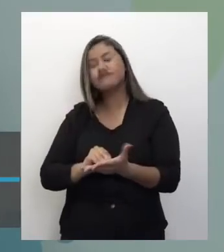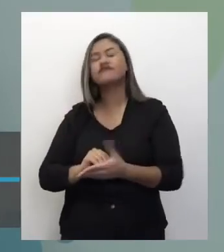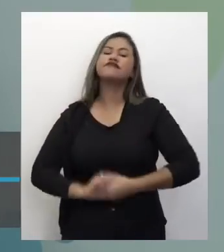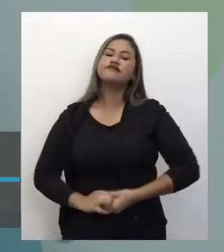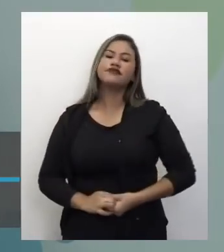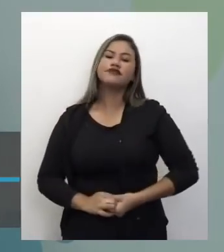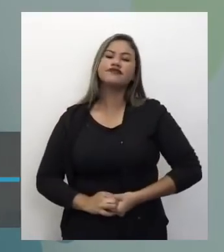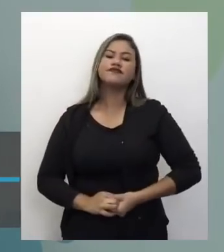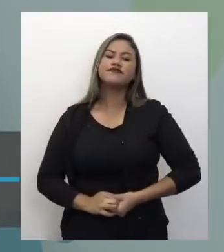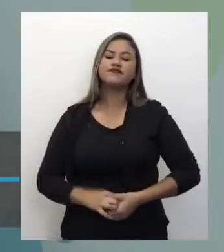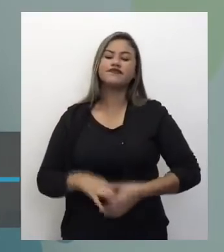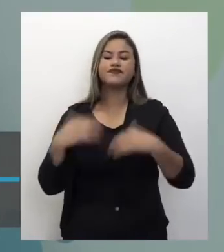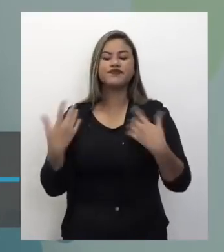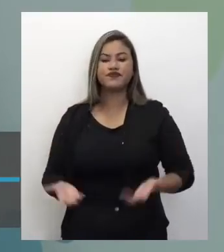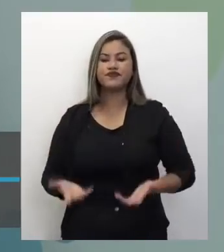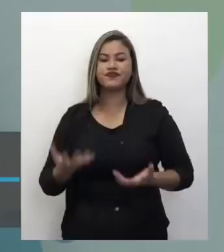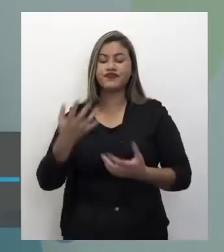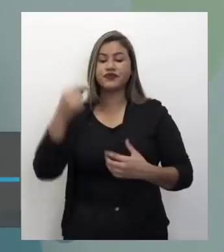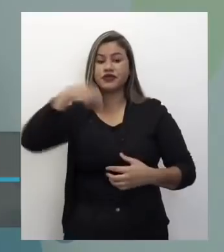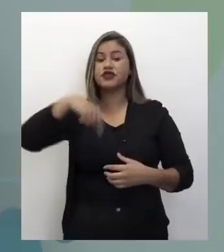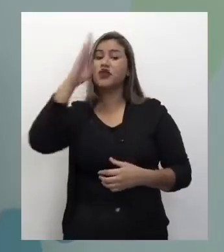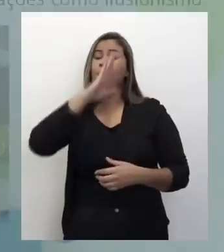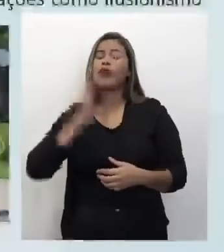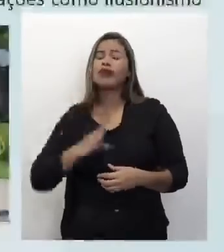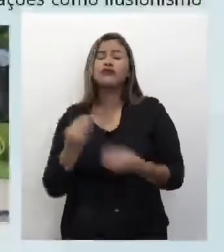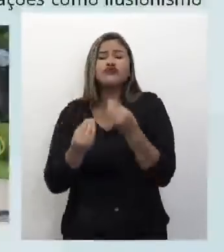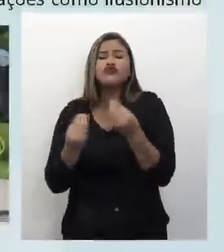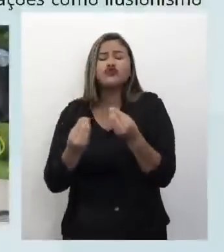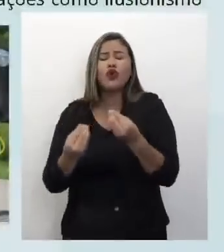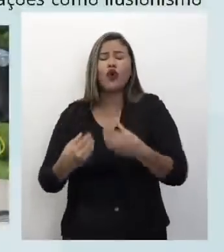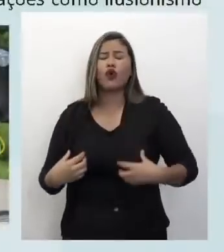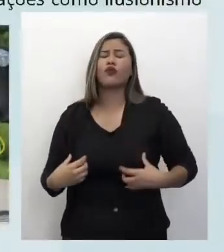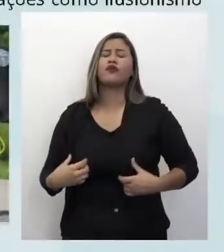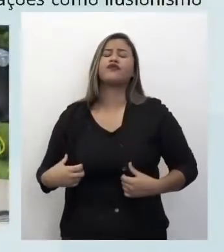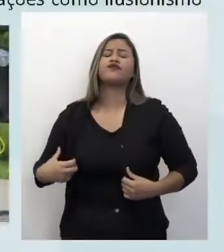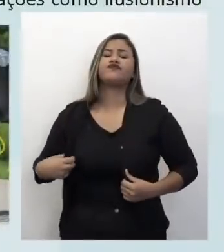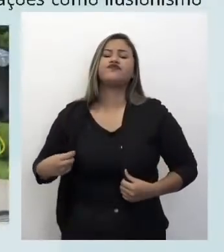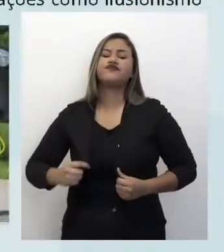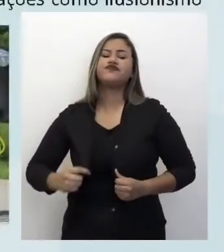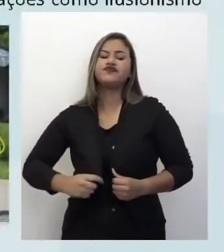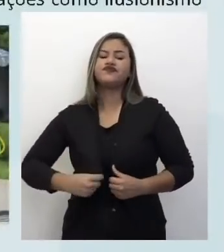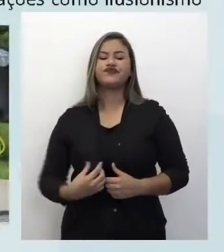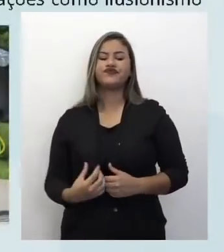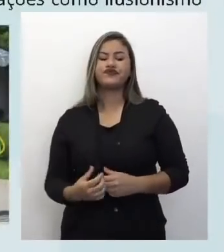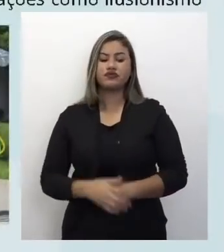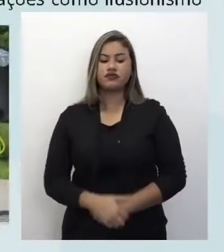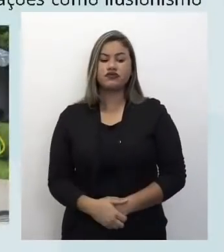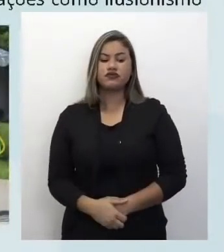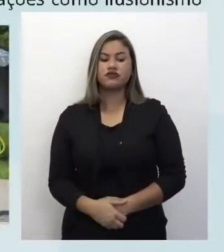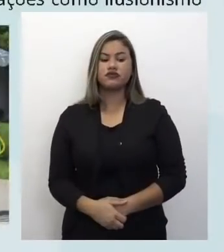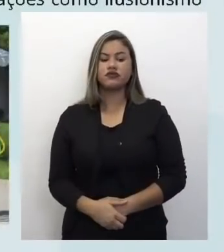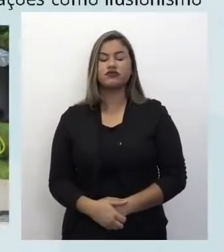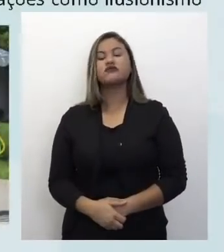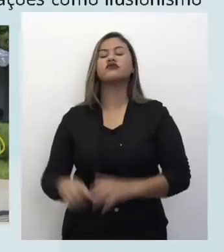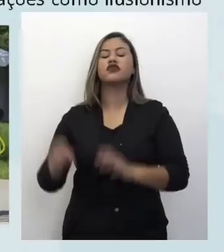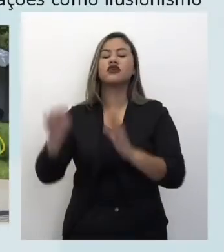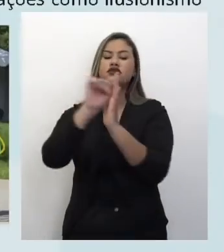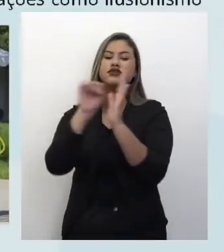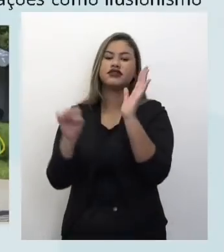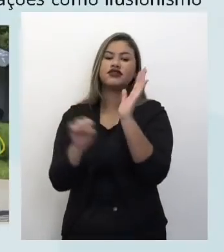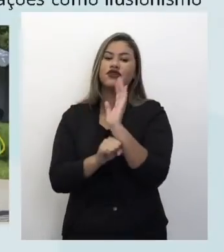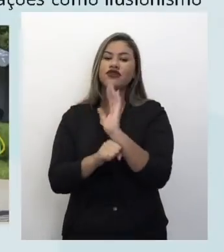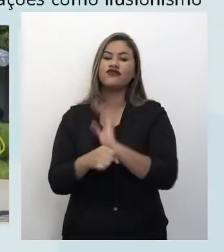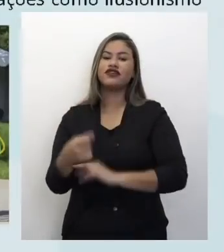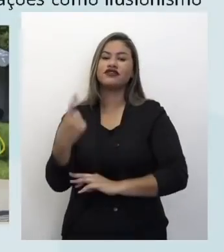bacanas. Então, o circo no Brasil, como é que surgiu? Surgiu no século